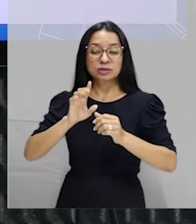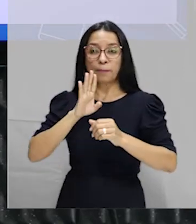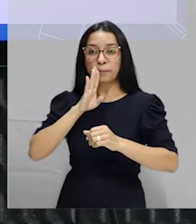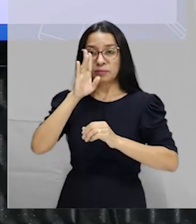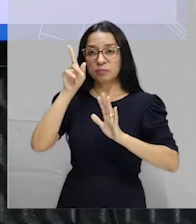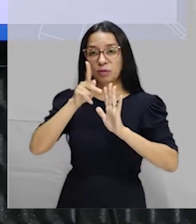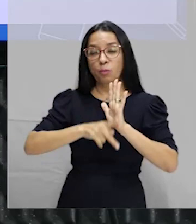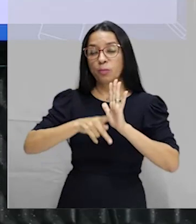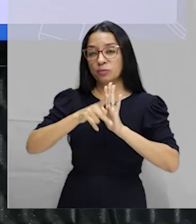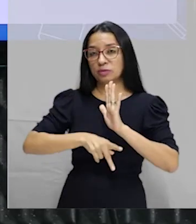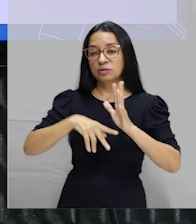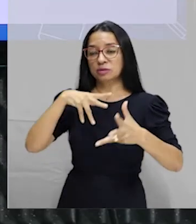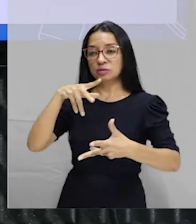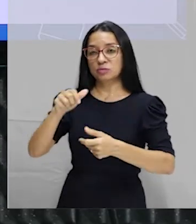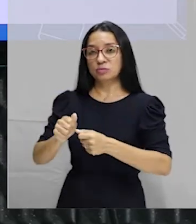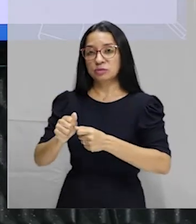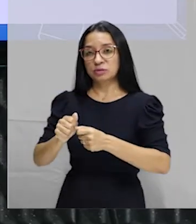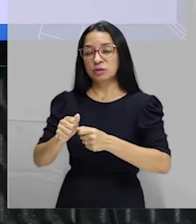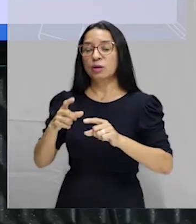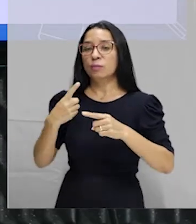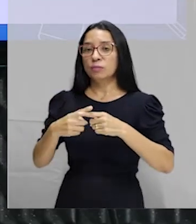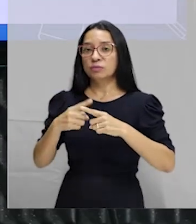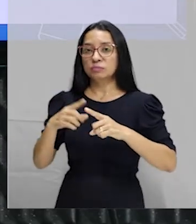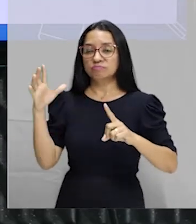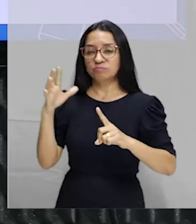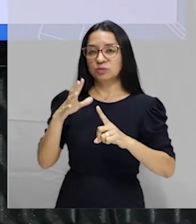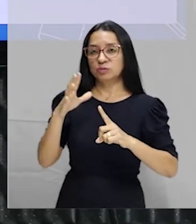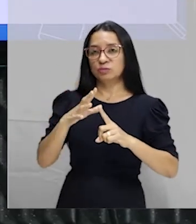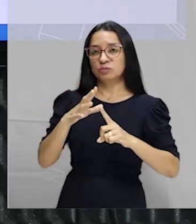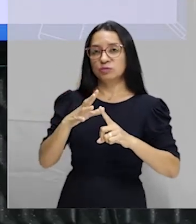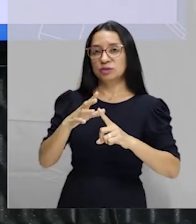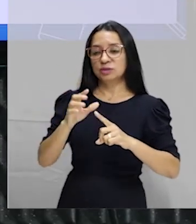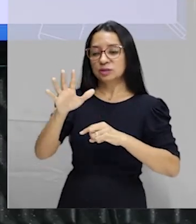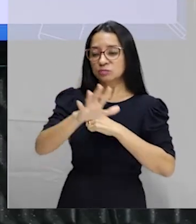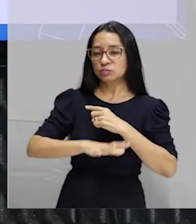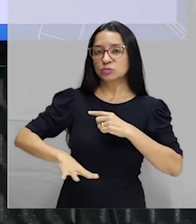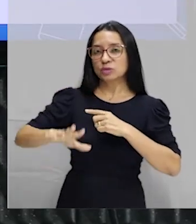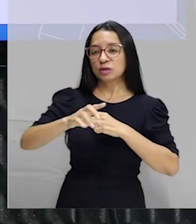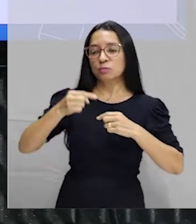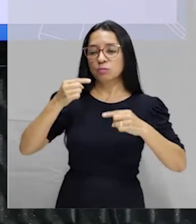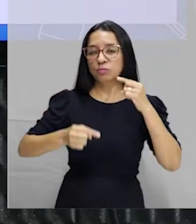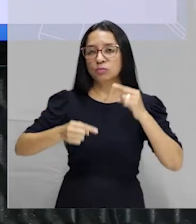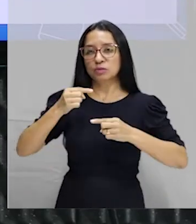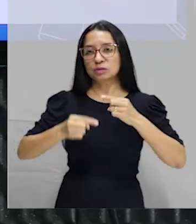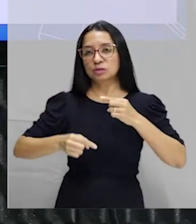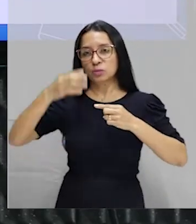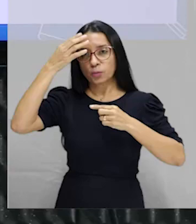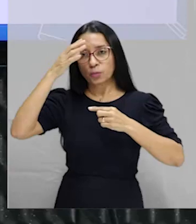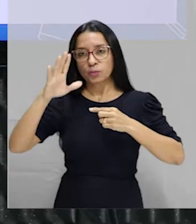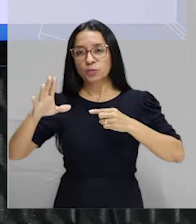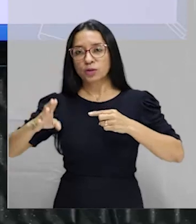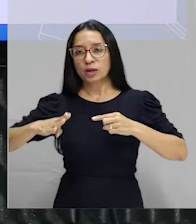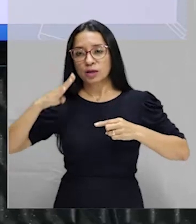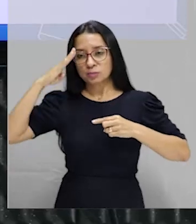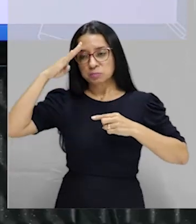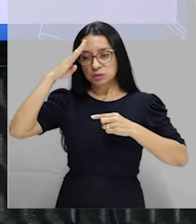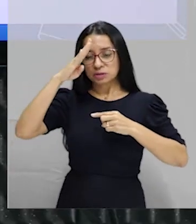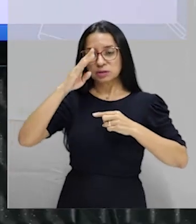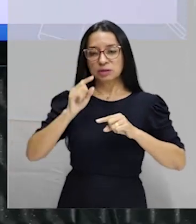campo econômico, mas no campo político, no campo cultural, no campo militar. Daí vem uma visão que eles possuem um